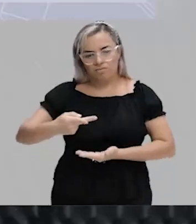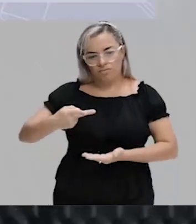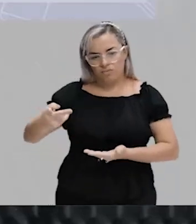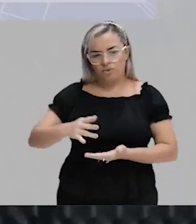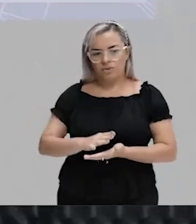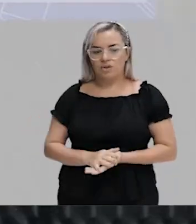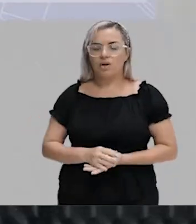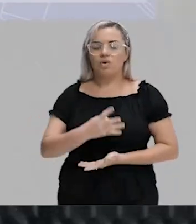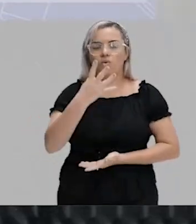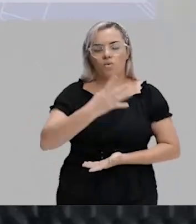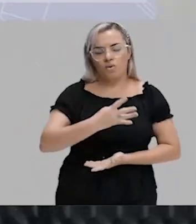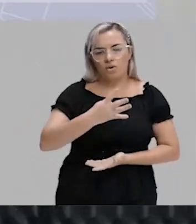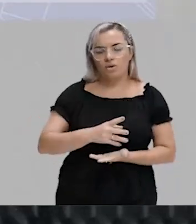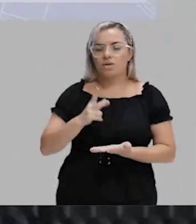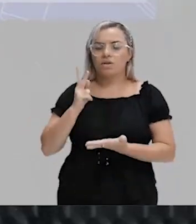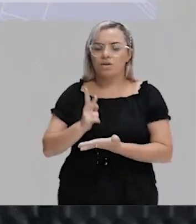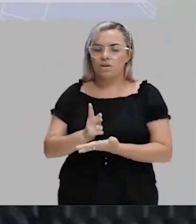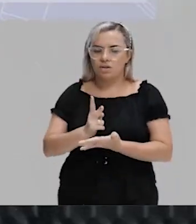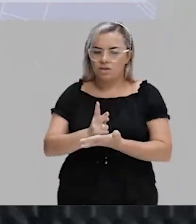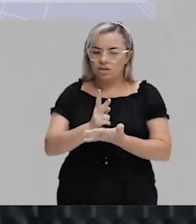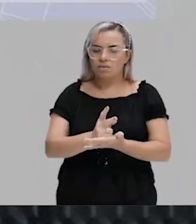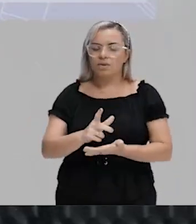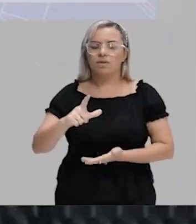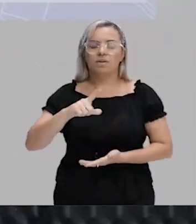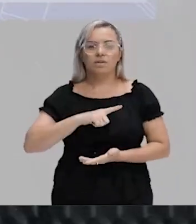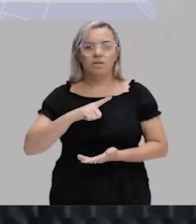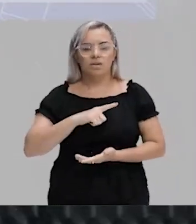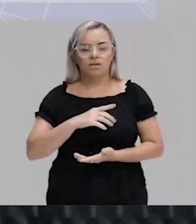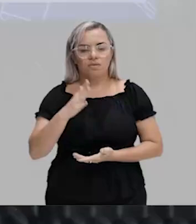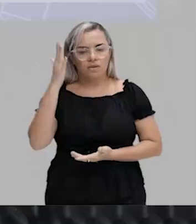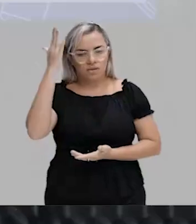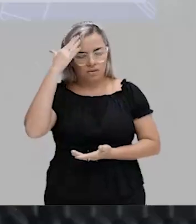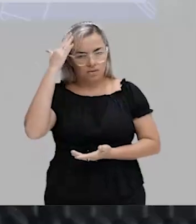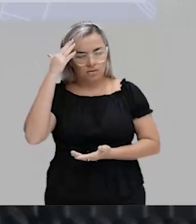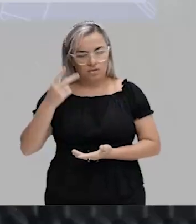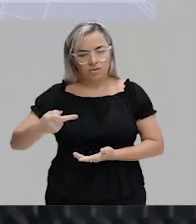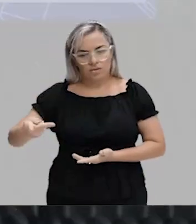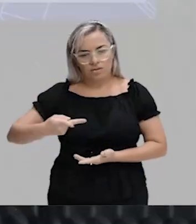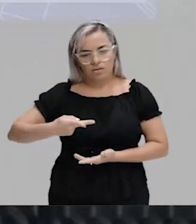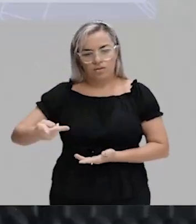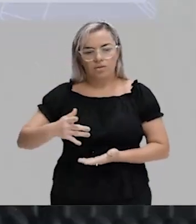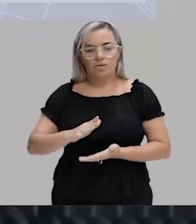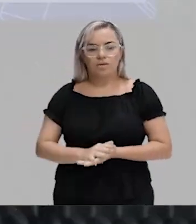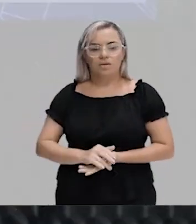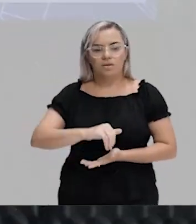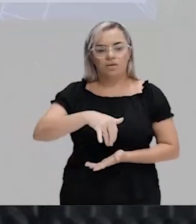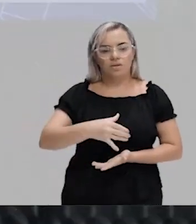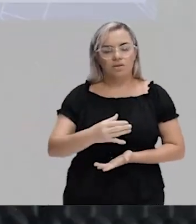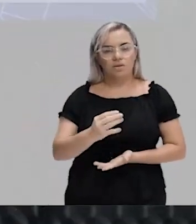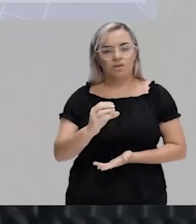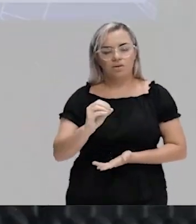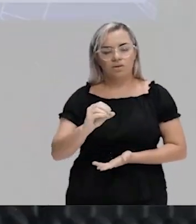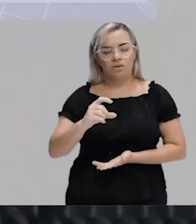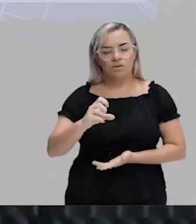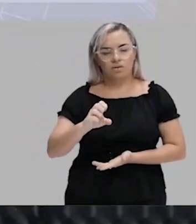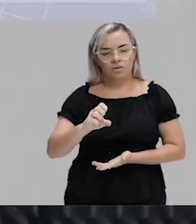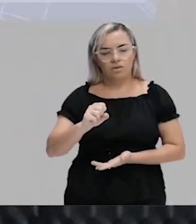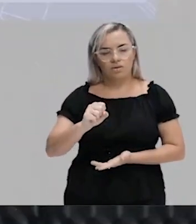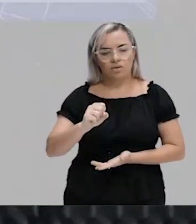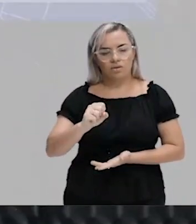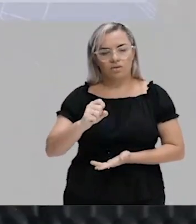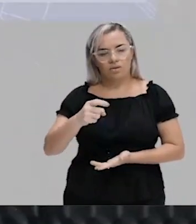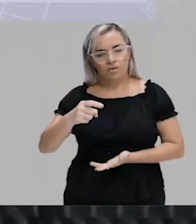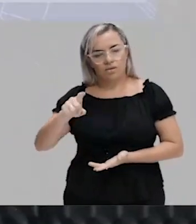entre mim e ti, entre eu e ti. José, espere,